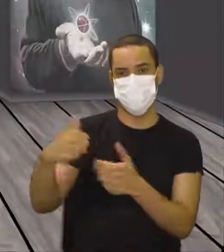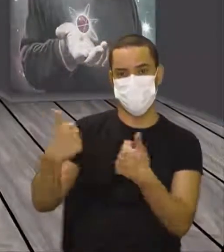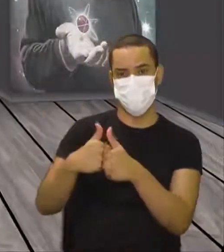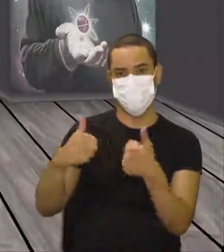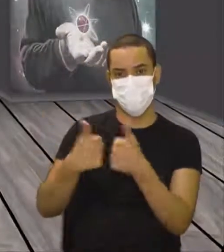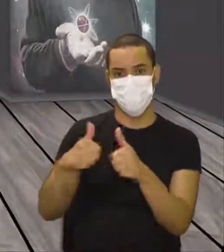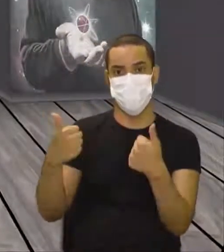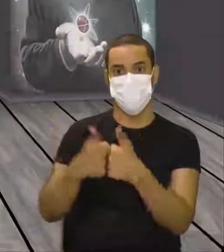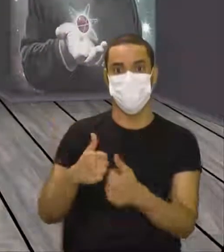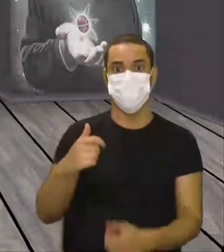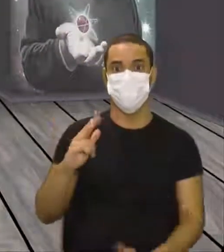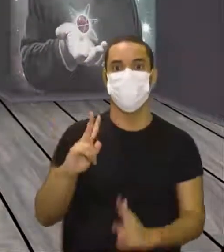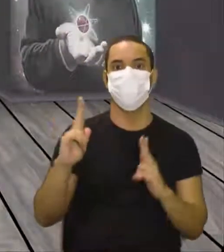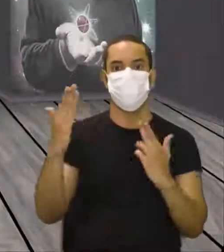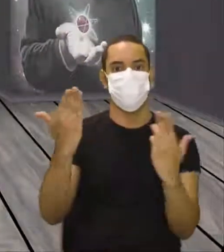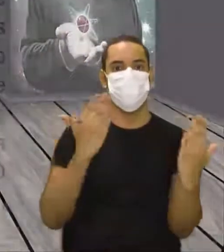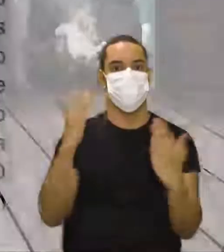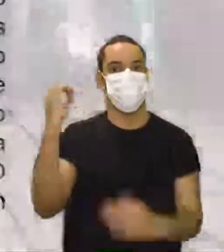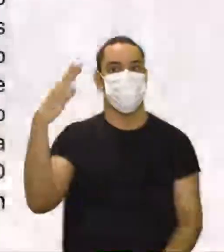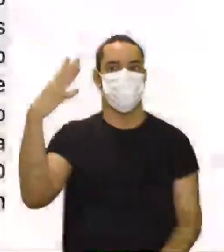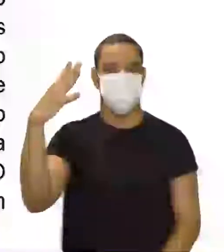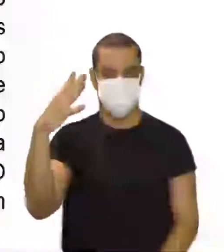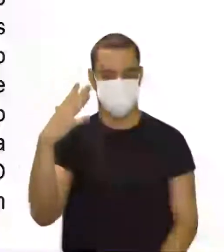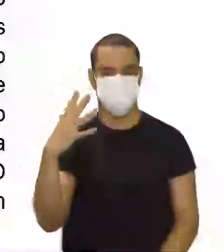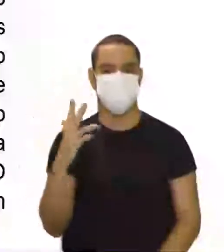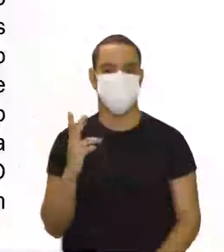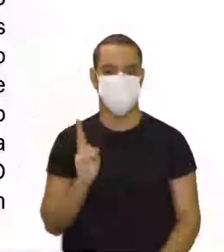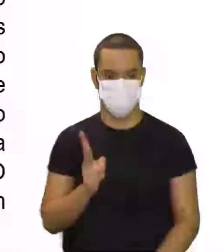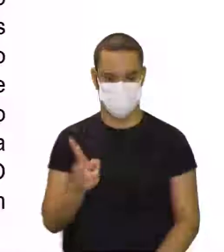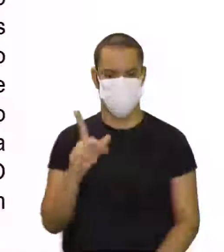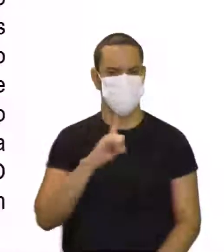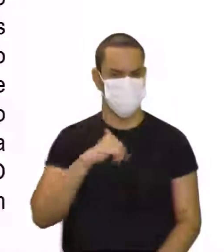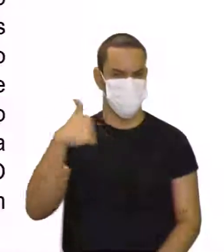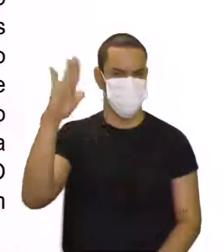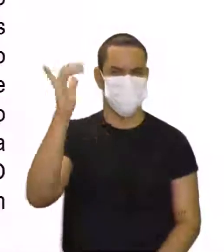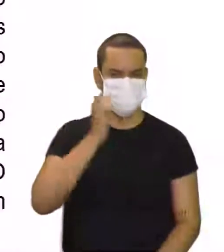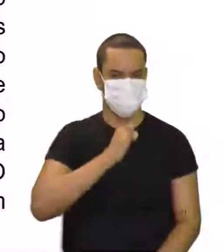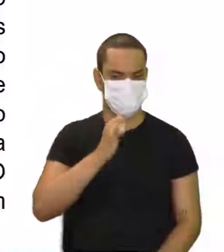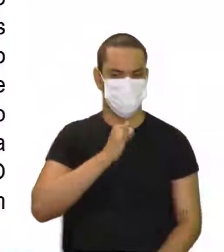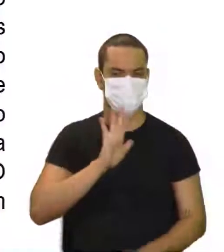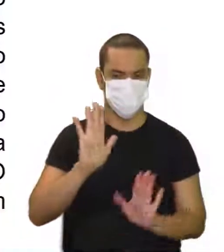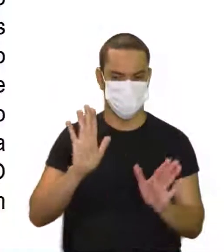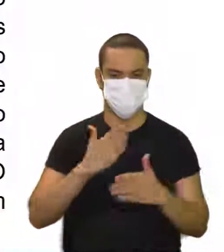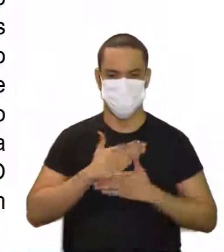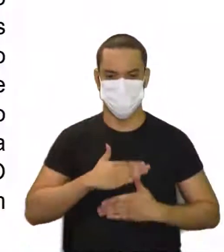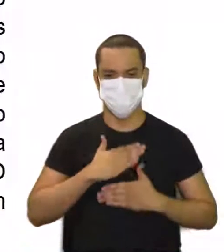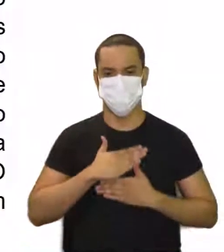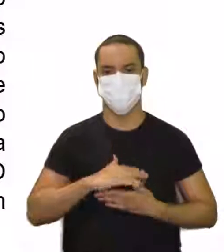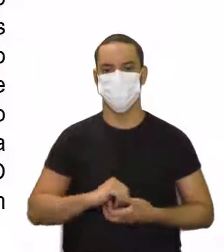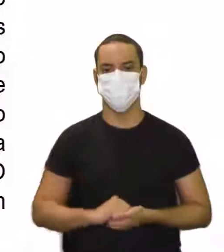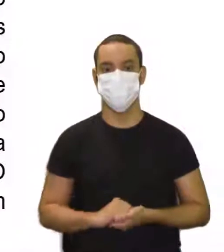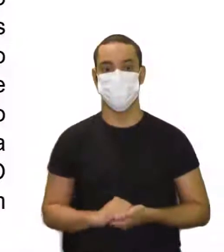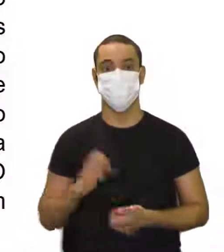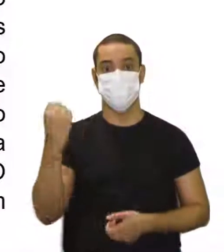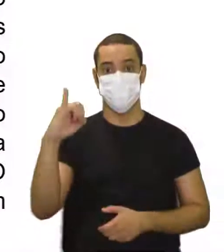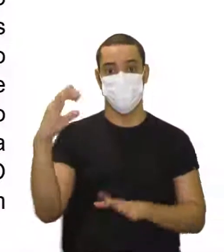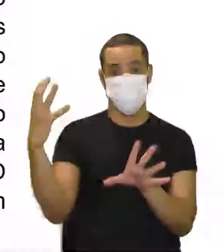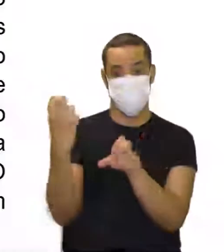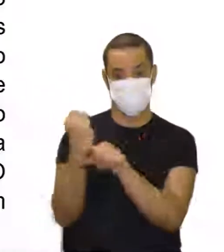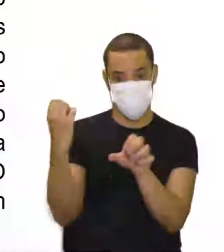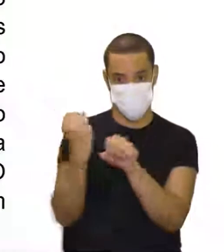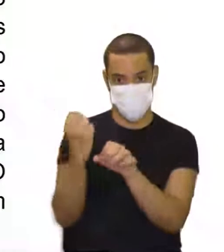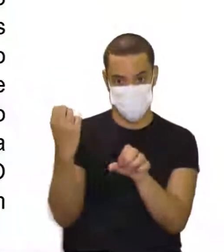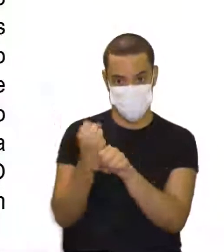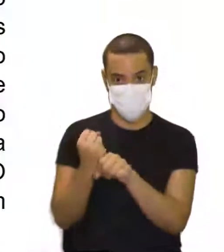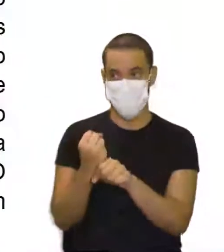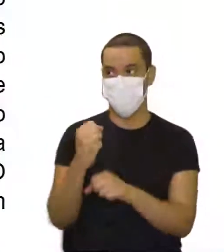na velocidade da luz, tá? Então vamos lá, continuando. Vai ter mais alguns exemplos. Ao calcular a velocidade da luz,